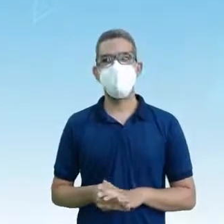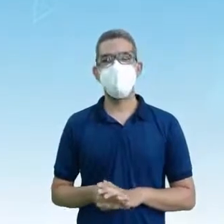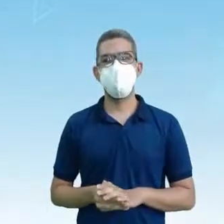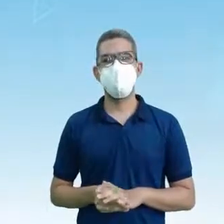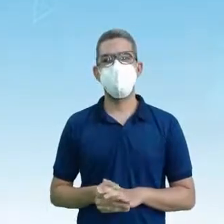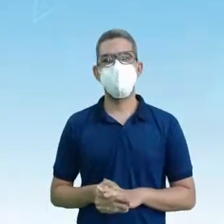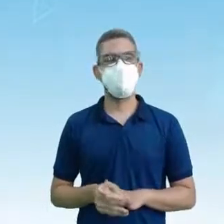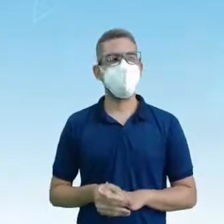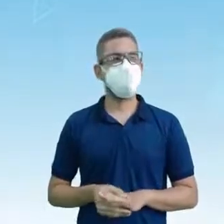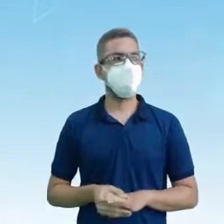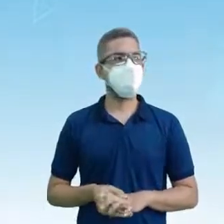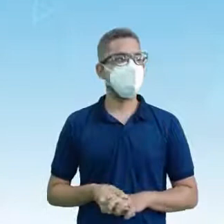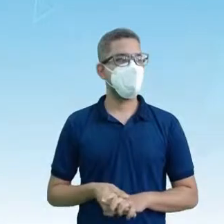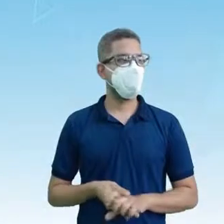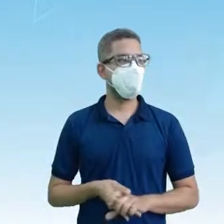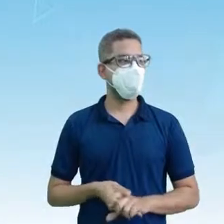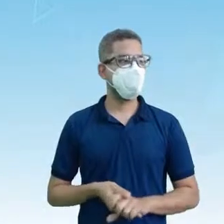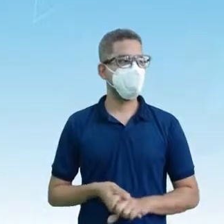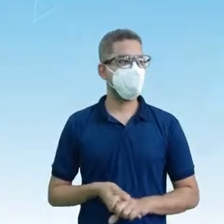Catástrofes.